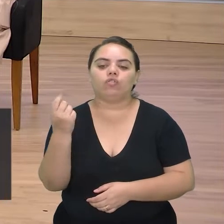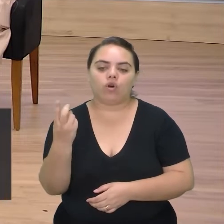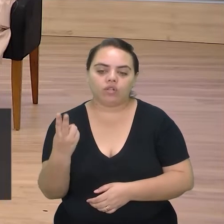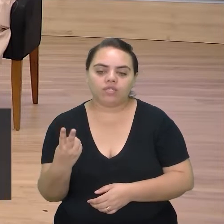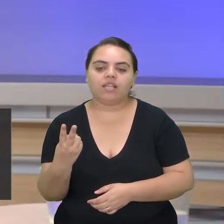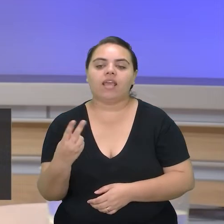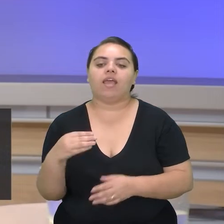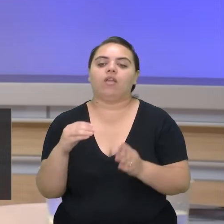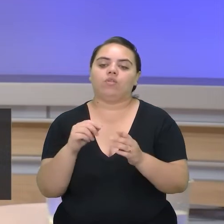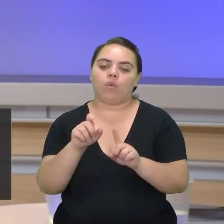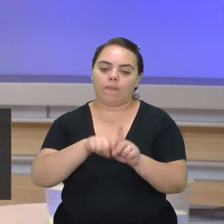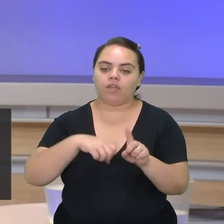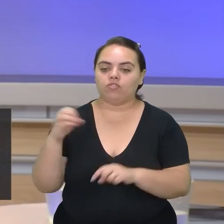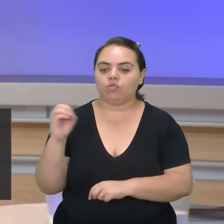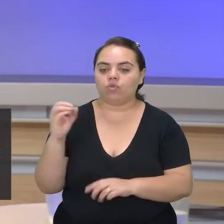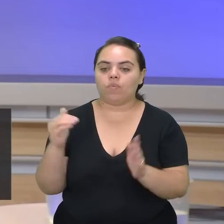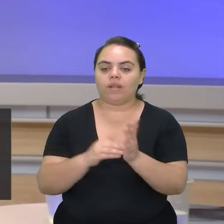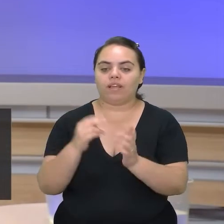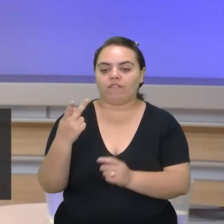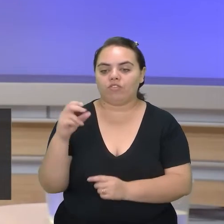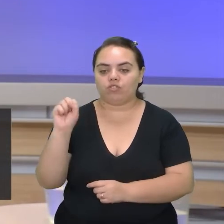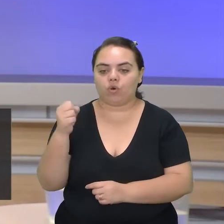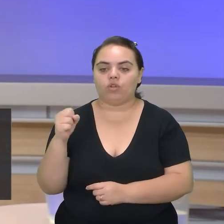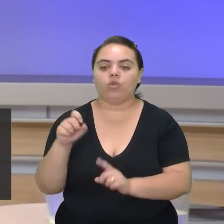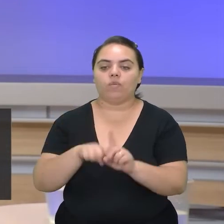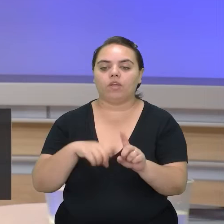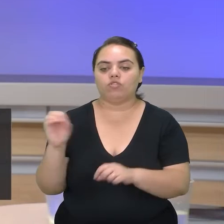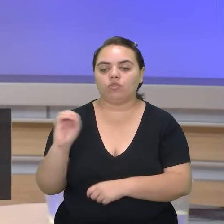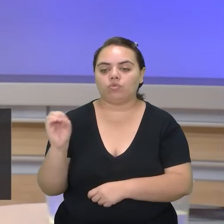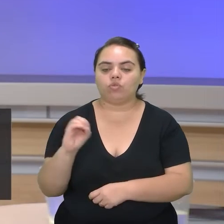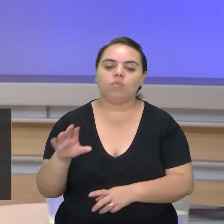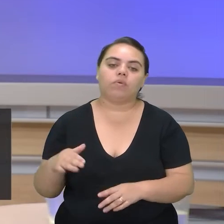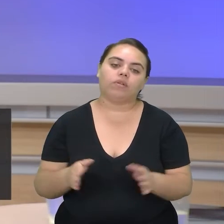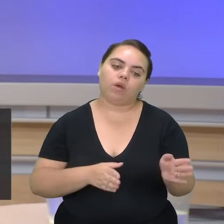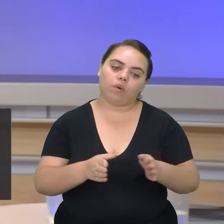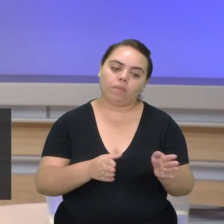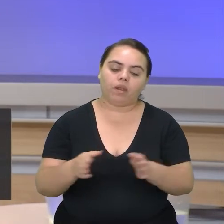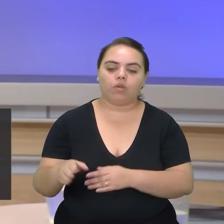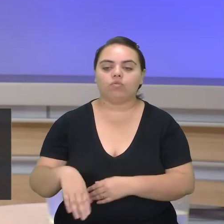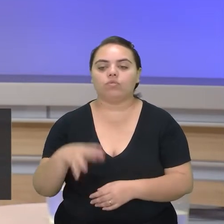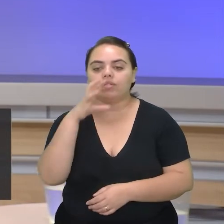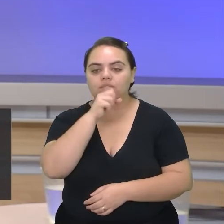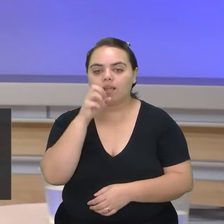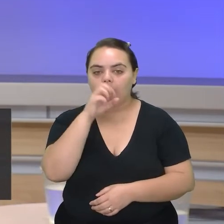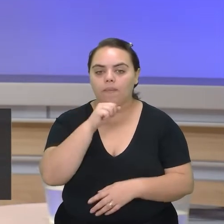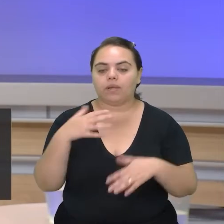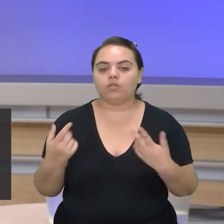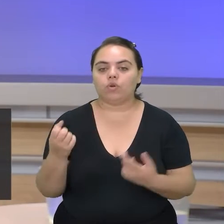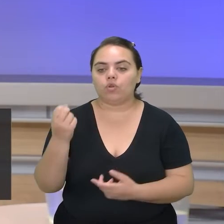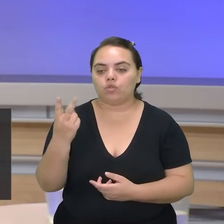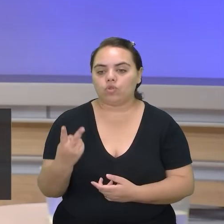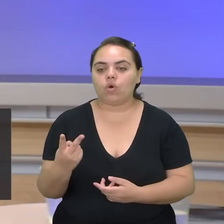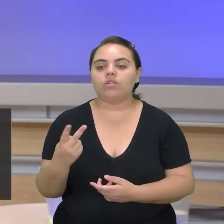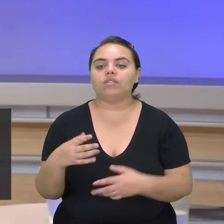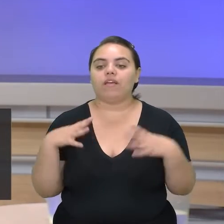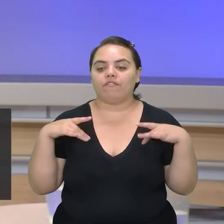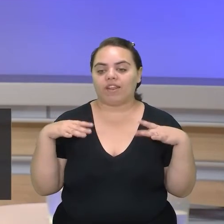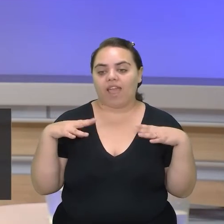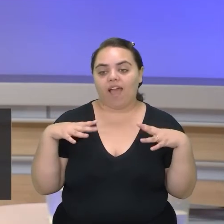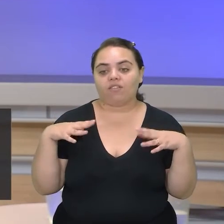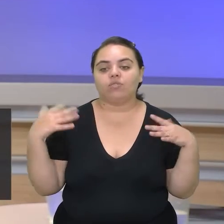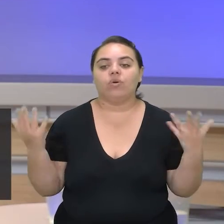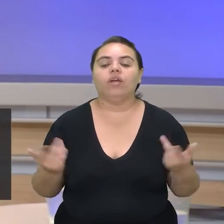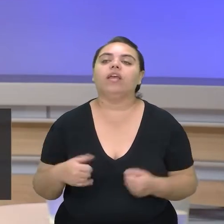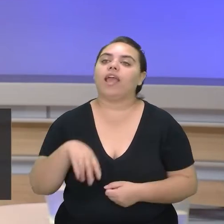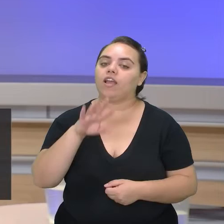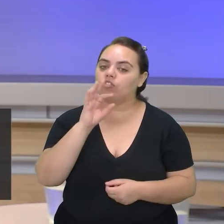outubro ao 28 de outubro. Então, ao longo desse período, em algumas datas, alguns sábados, o 12 é justamente um feriado. Sim. Né? O que acontece é